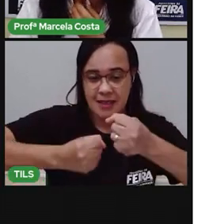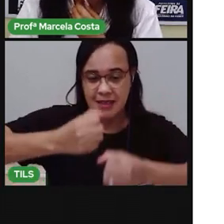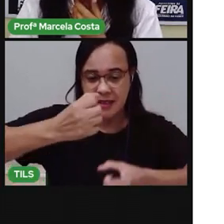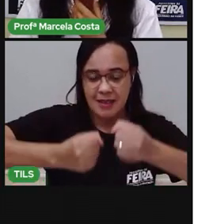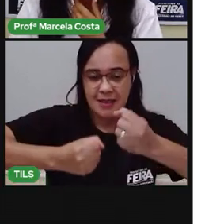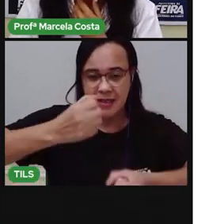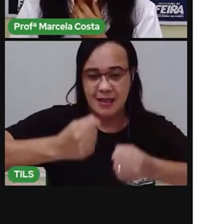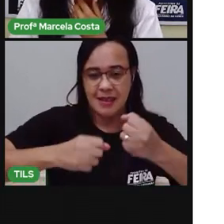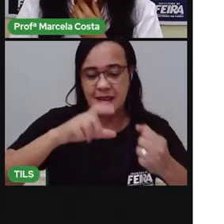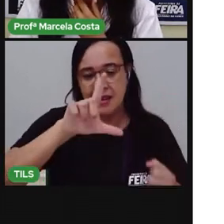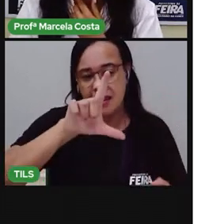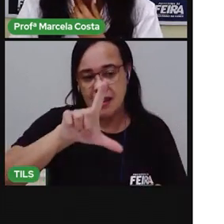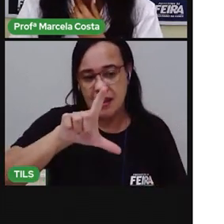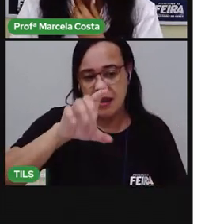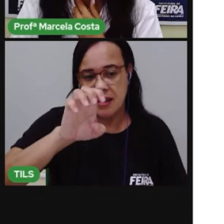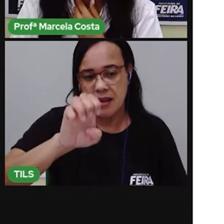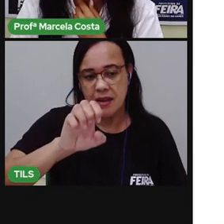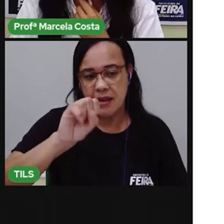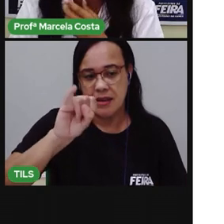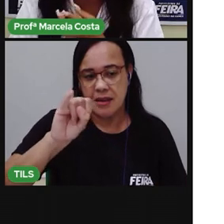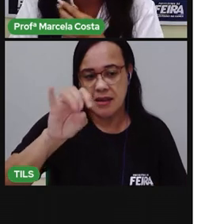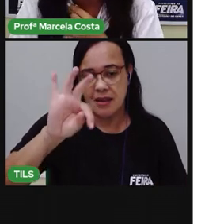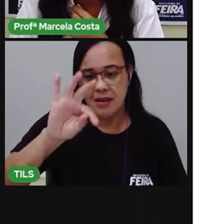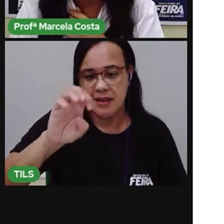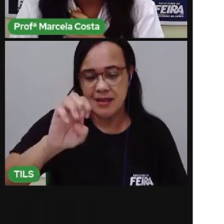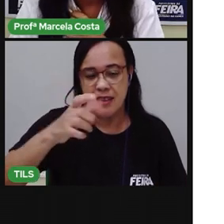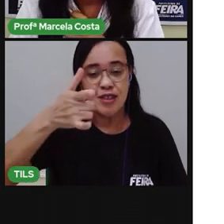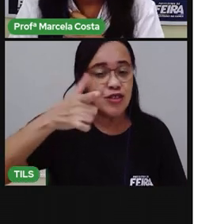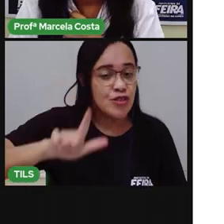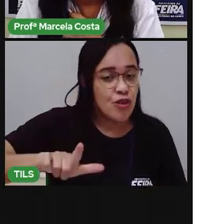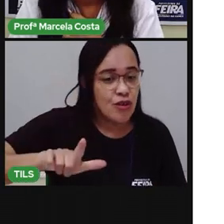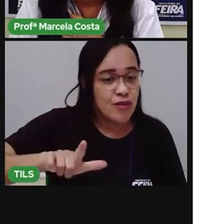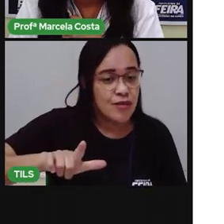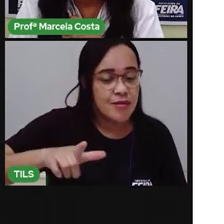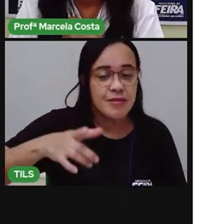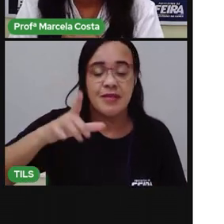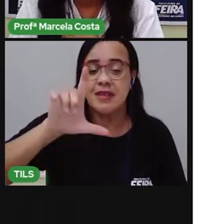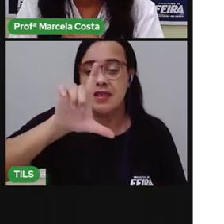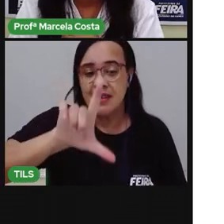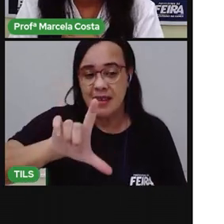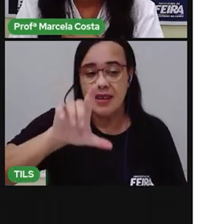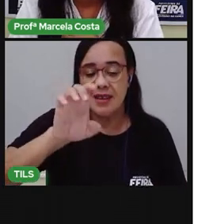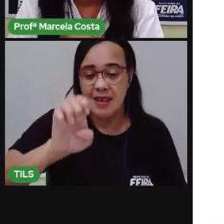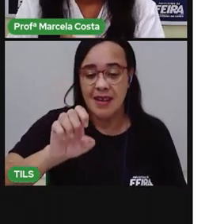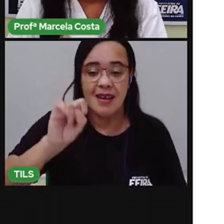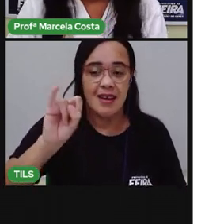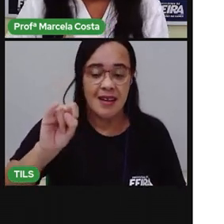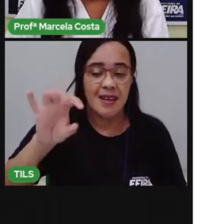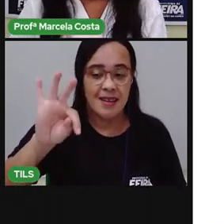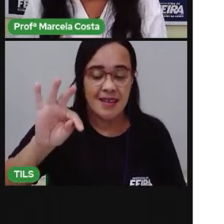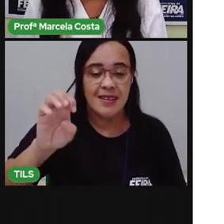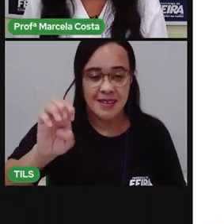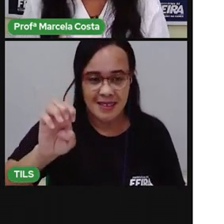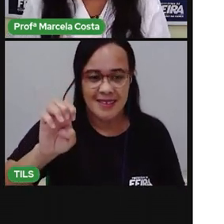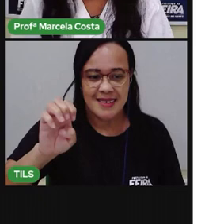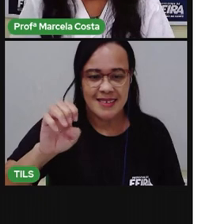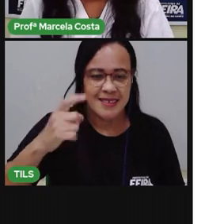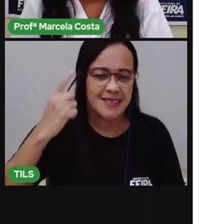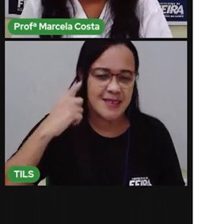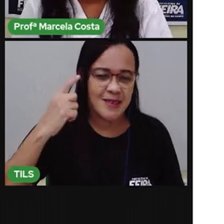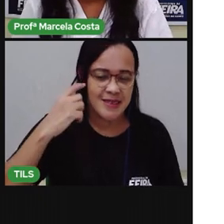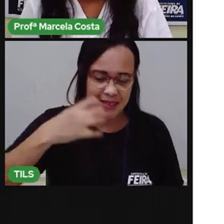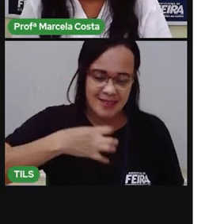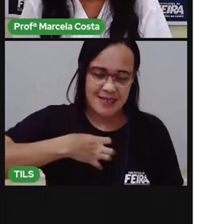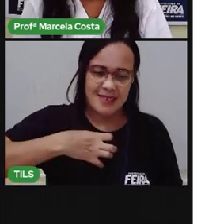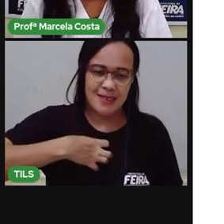leite. Ó, leite. Repete comigo. Leite. Você está ouvindo o som